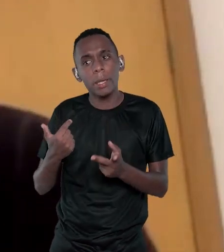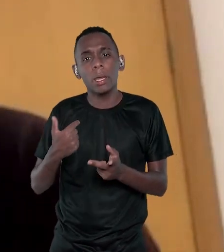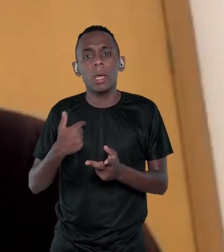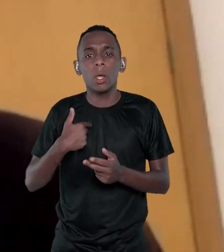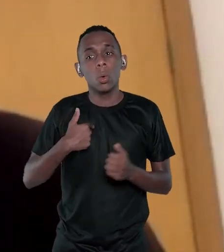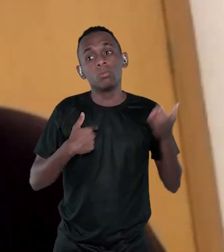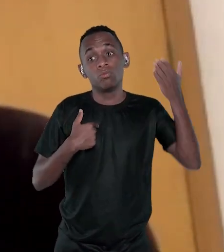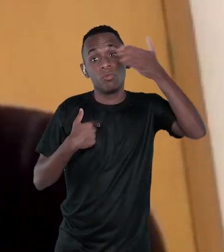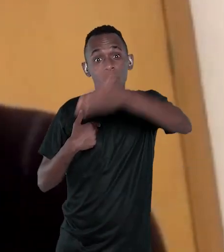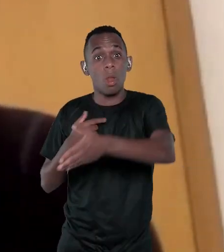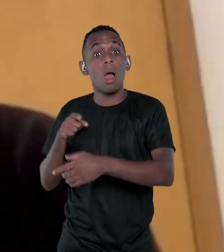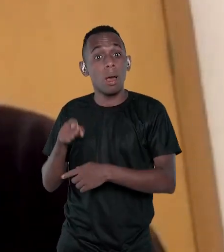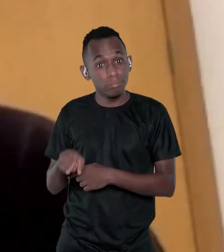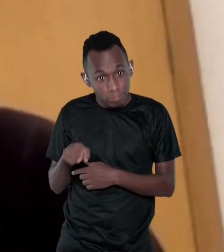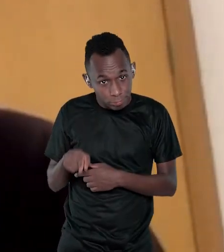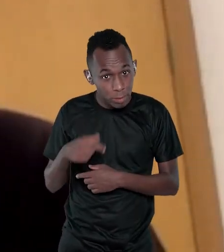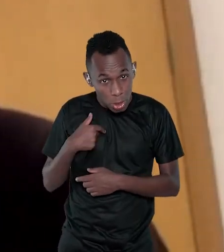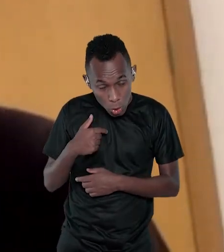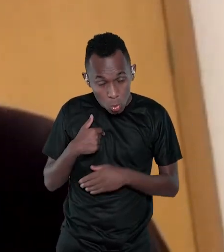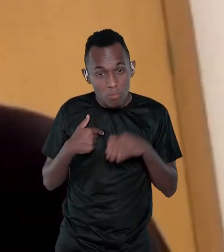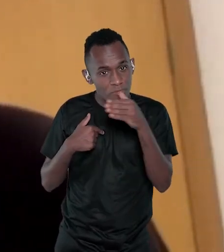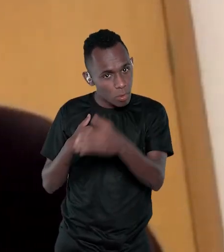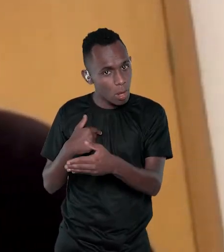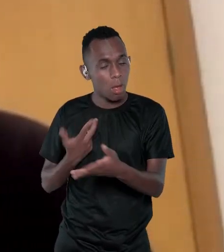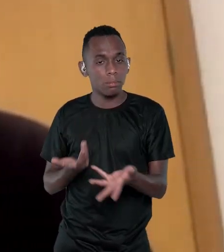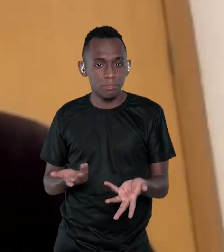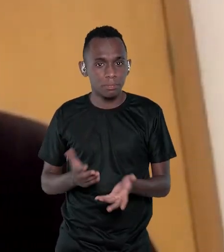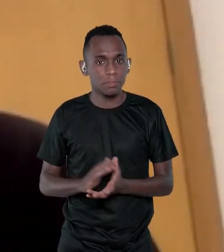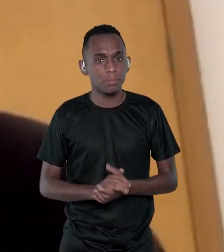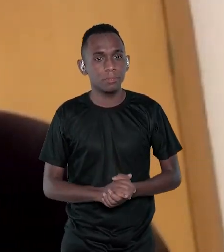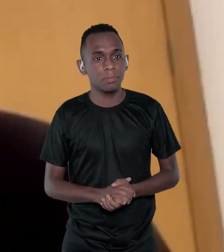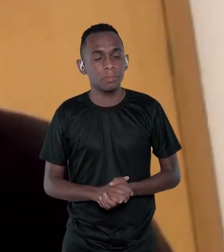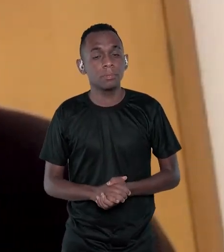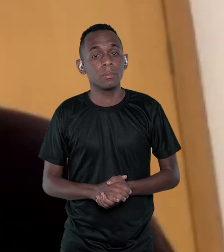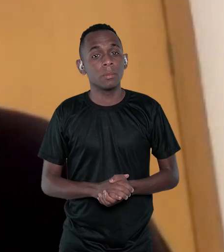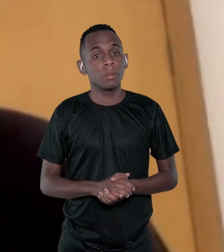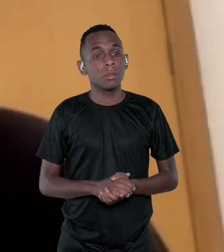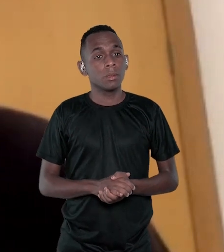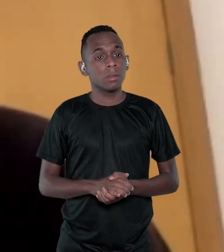Aí, automaticamente, eu fui para lá.